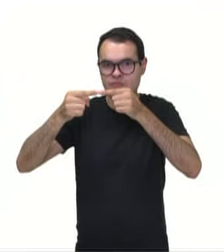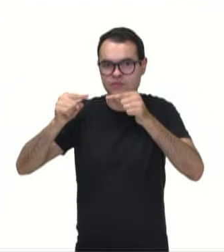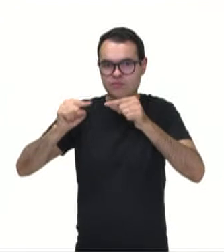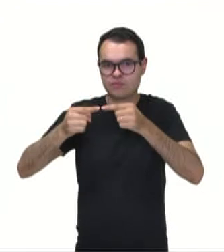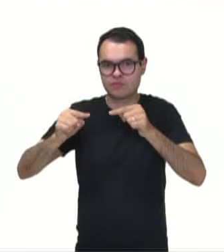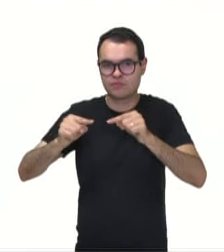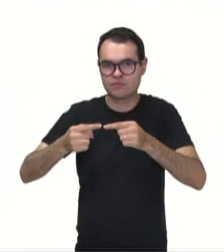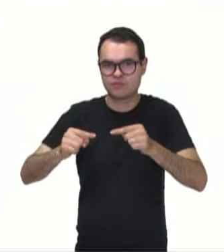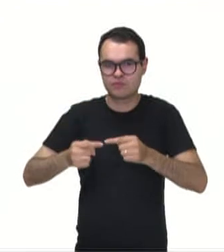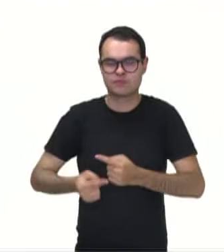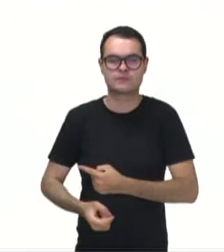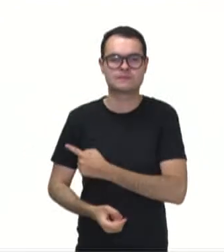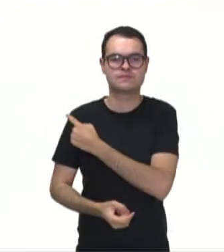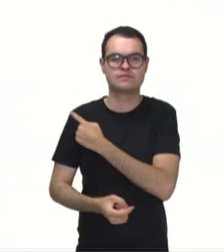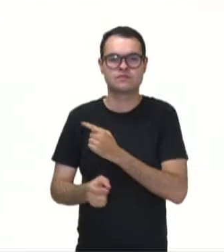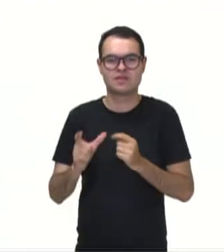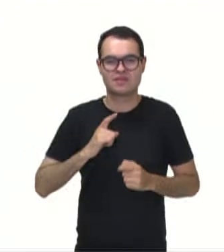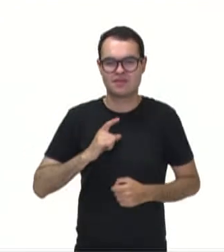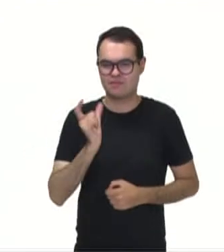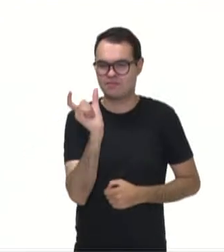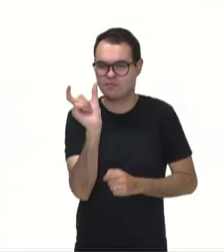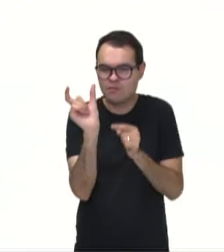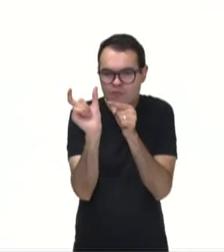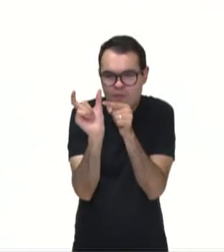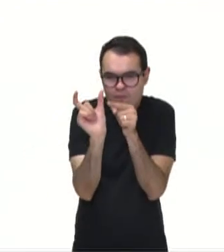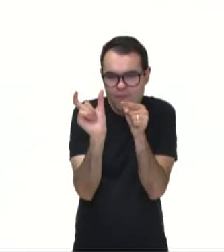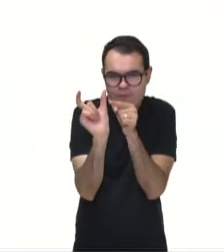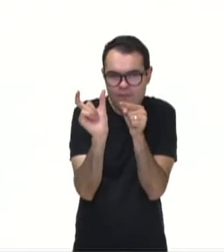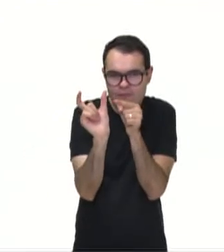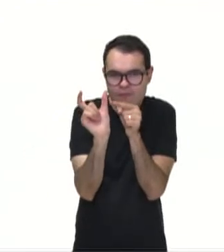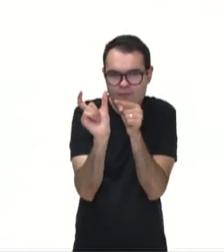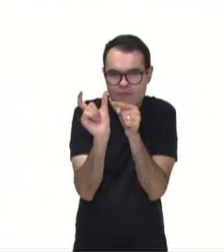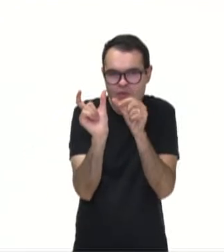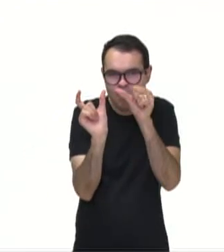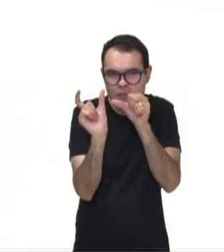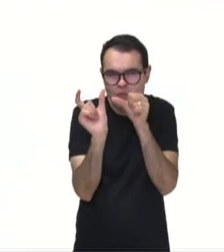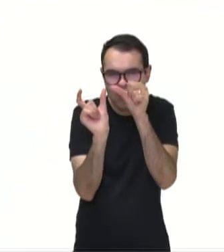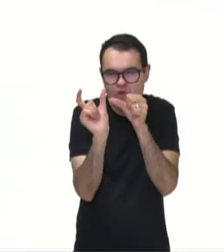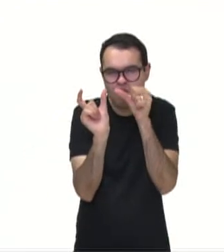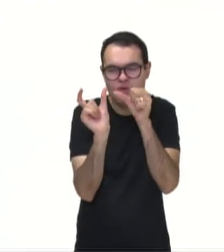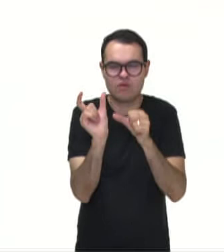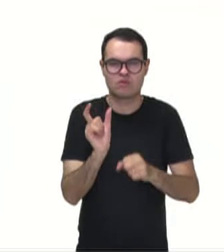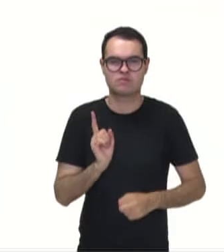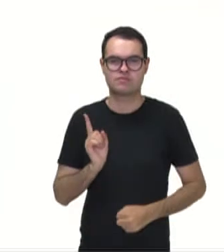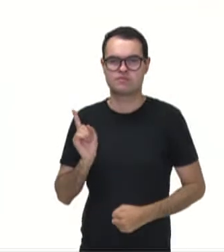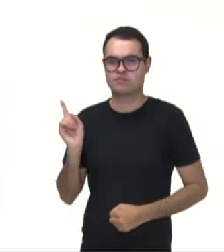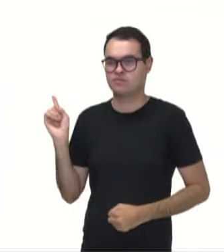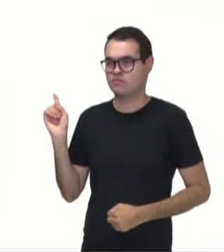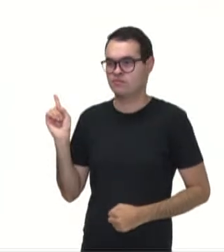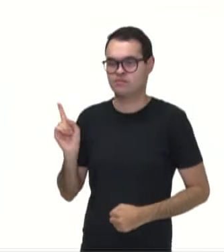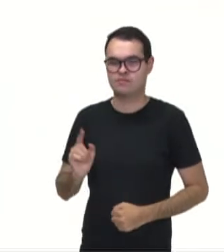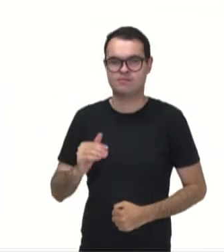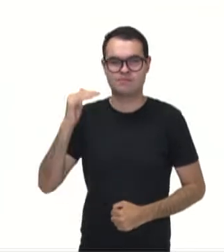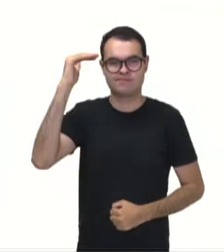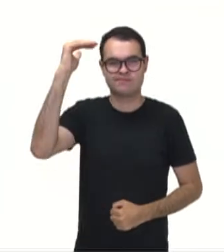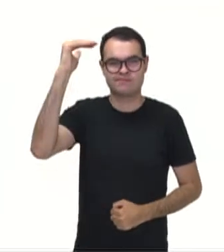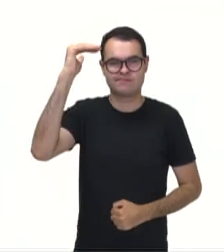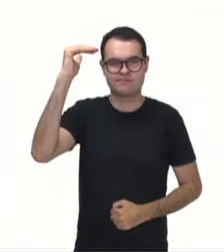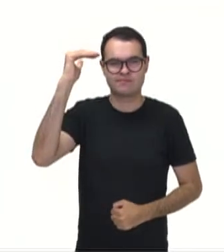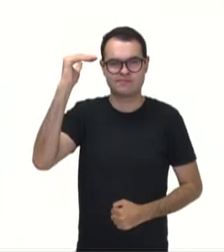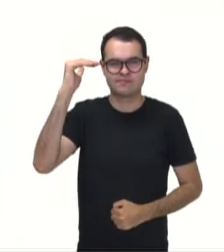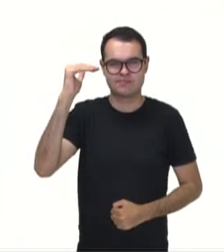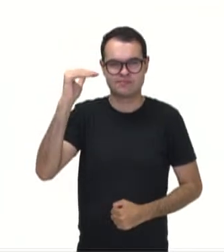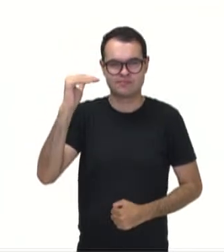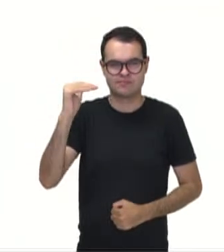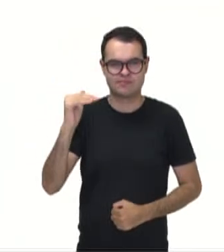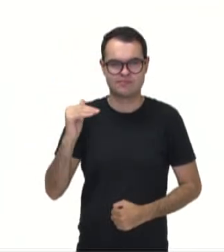Desinências estão ali sublinhadas. Verbos a escrever. Eu escreveria, tu escreverias, ele,